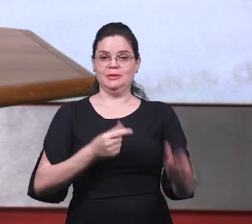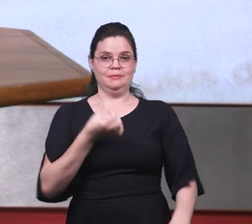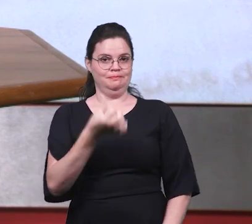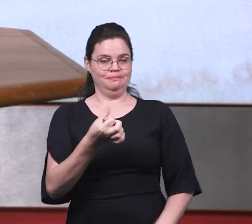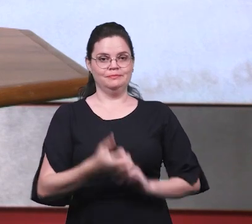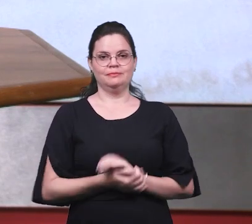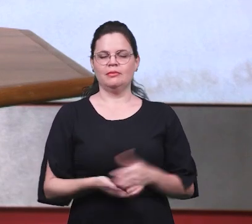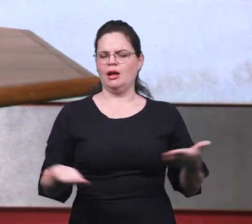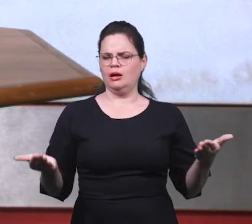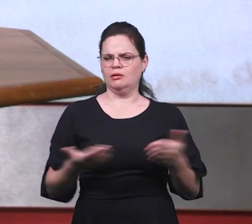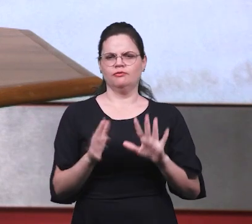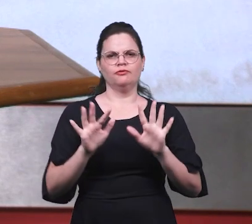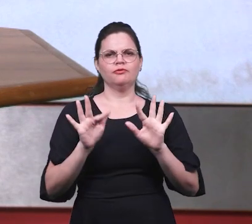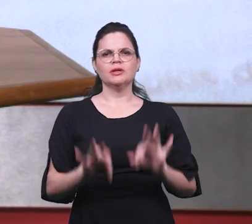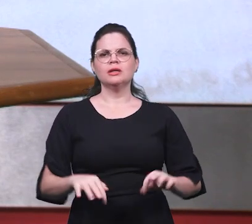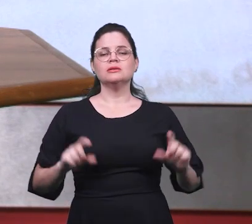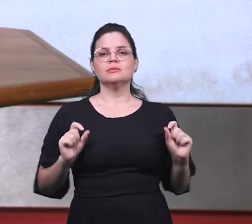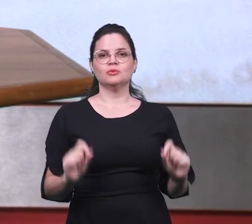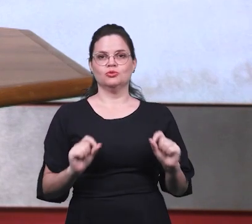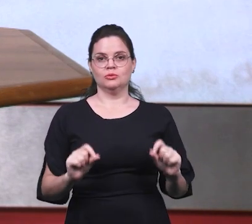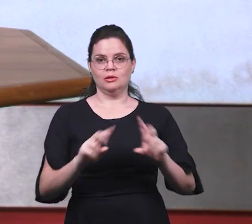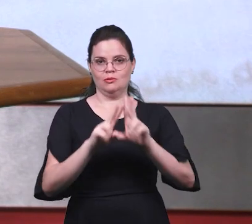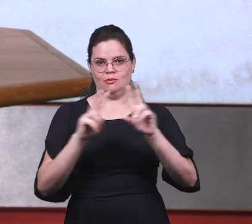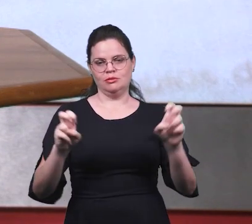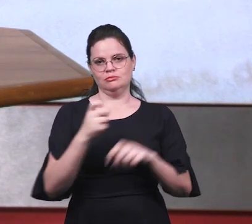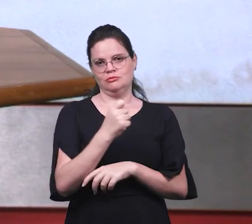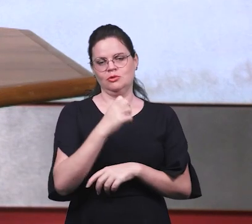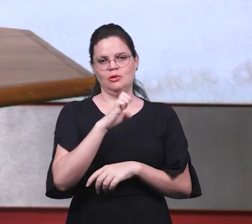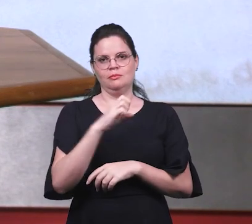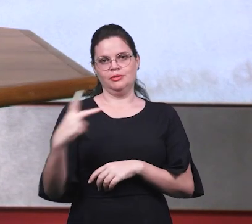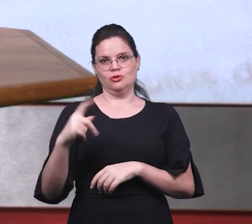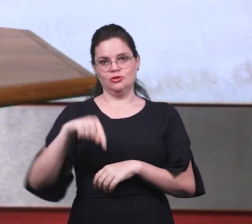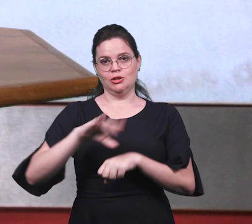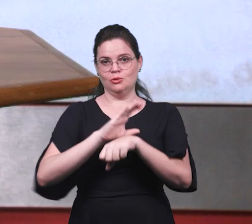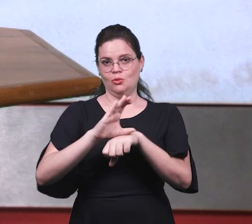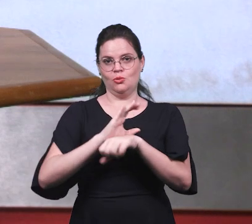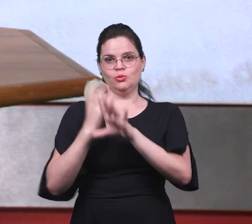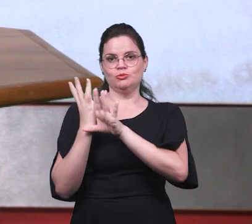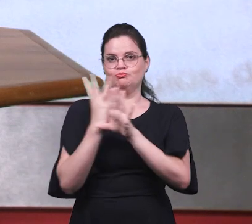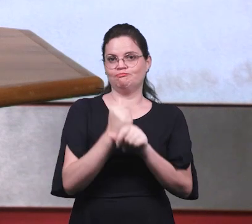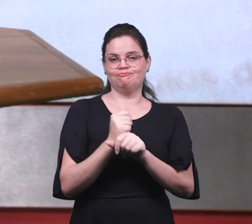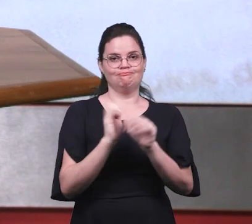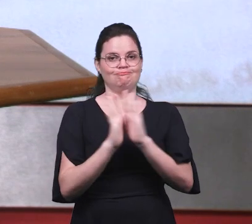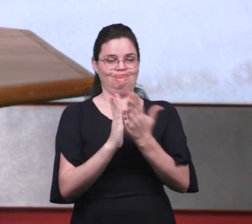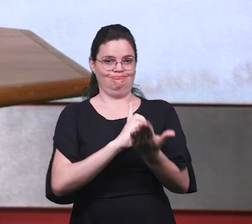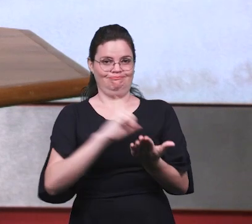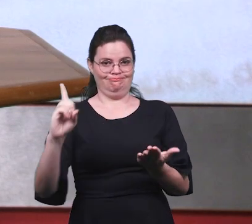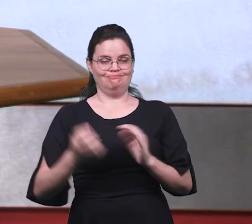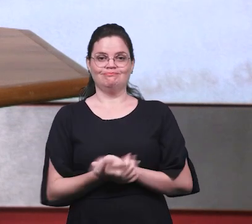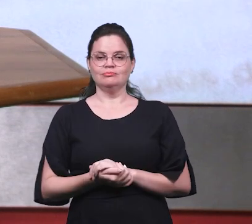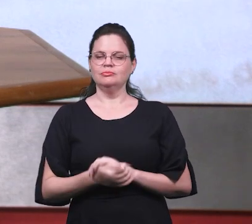Encerramos aqui mais um episódio do nosso curso de síntese da Bíblia